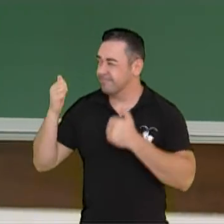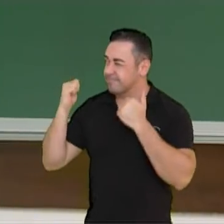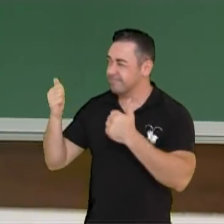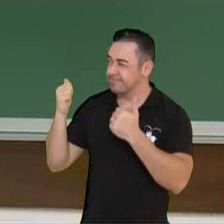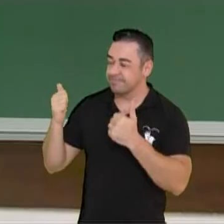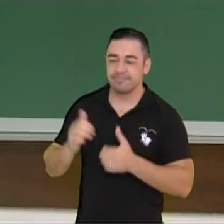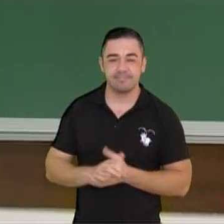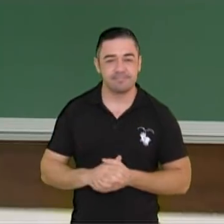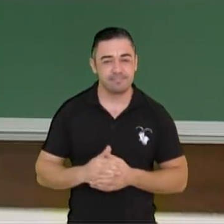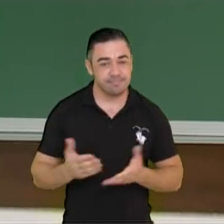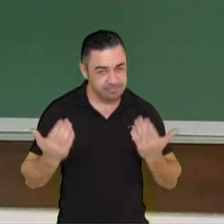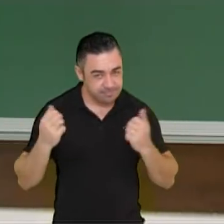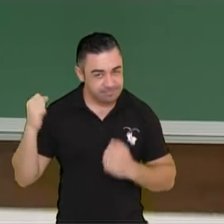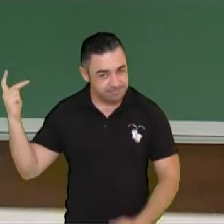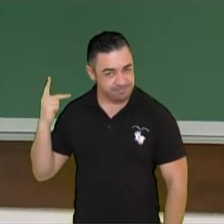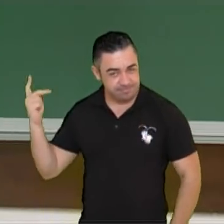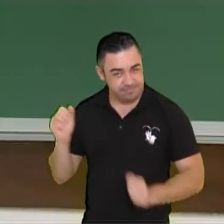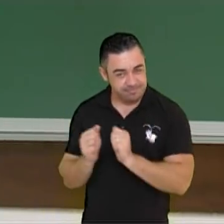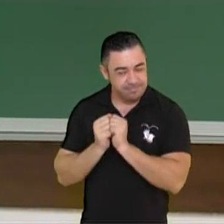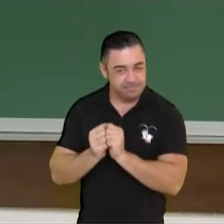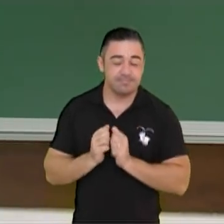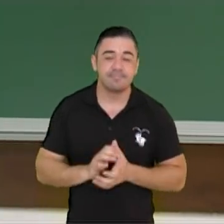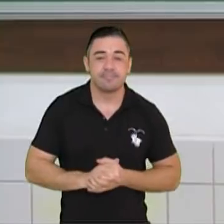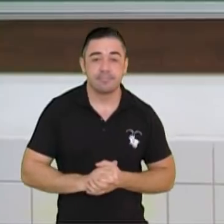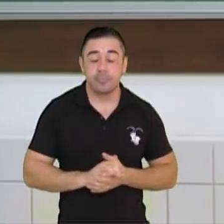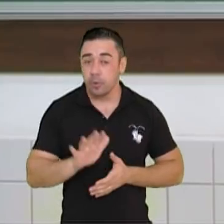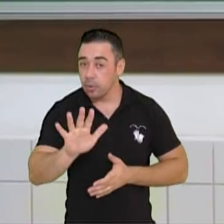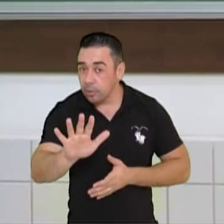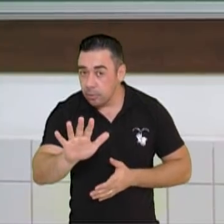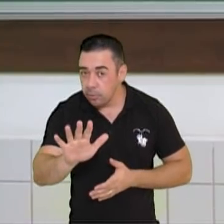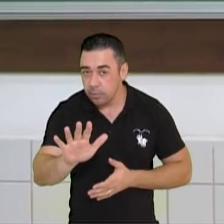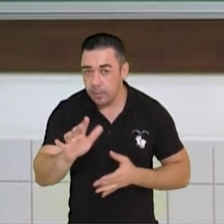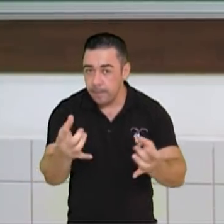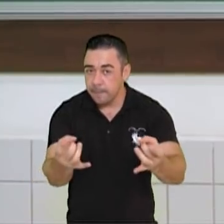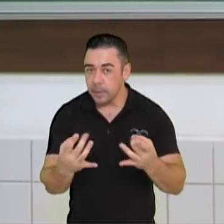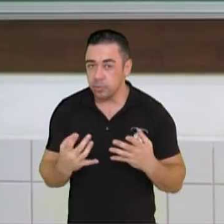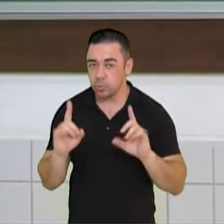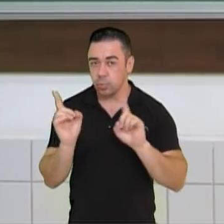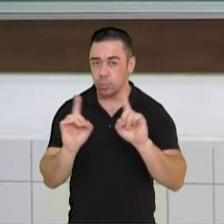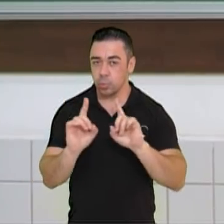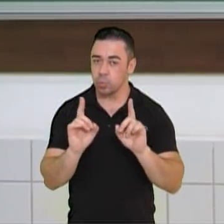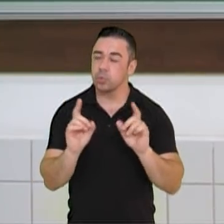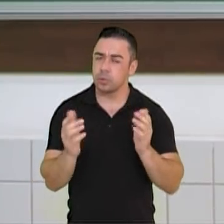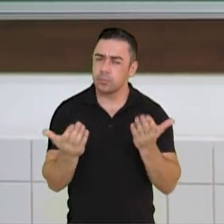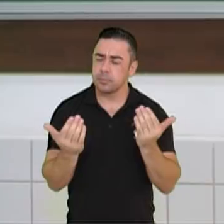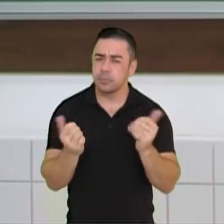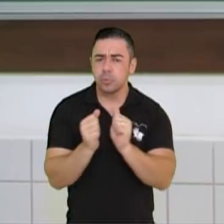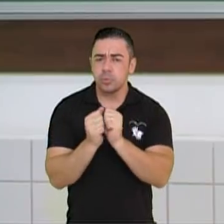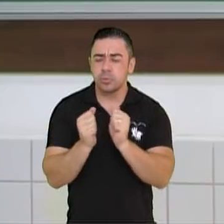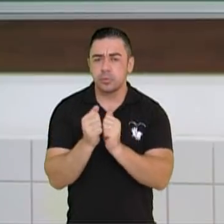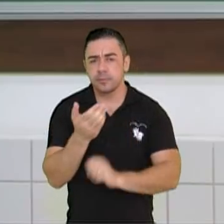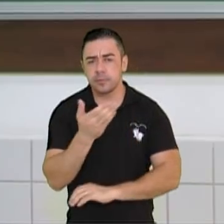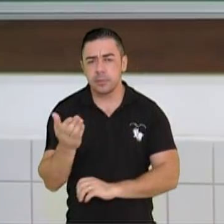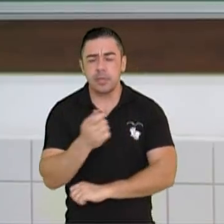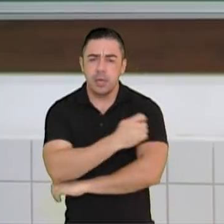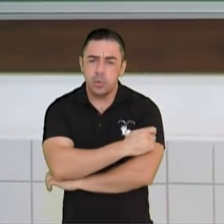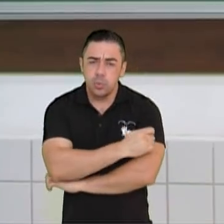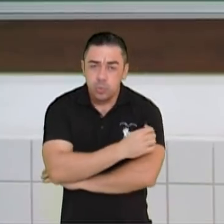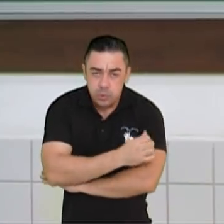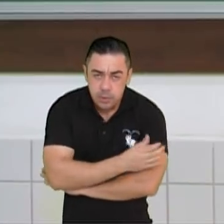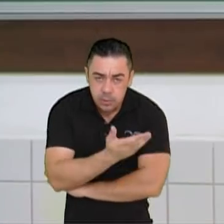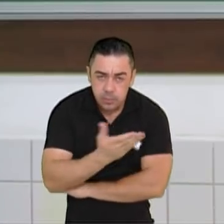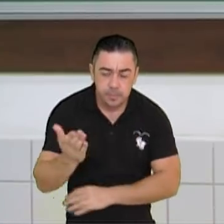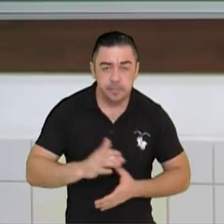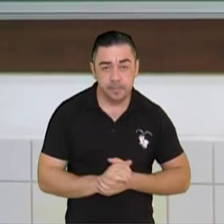hein? Então vamos junto! Não nos abandonem, nossos queridos e amados alunos do sexto ano,